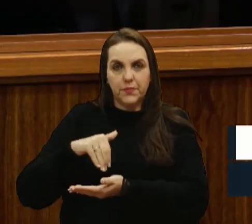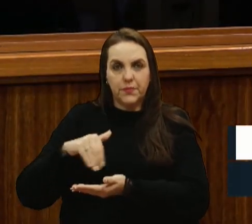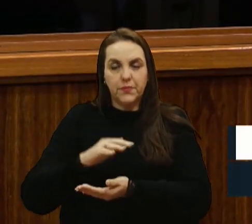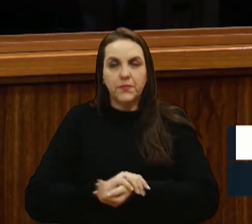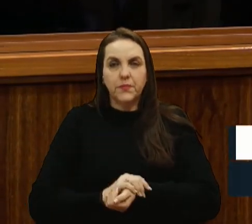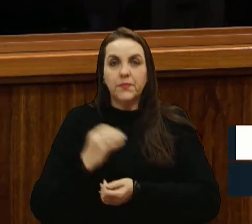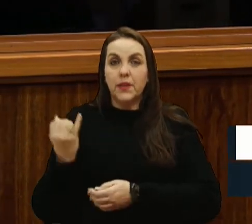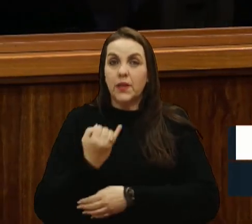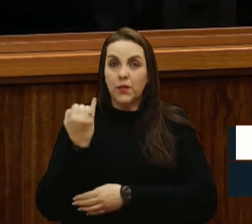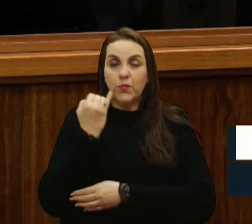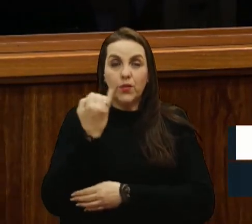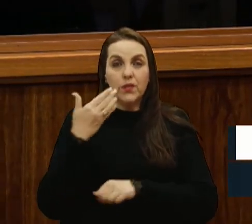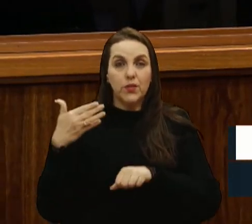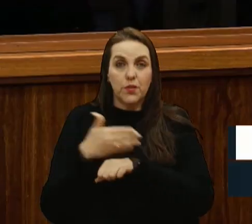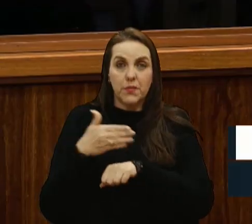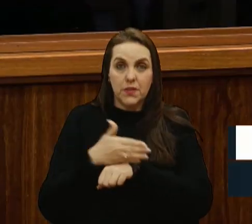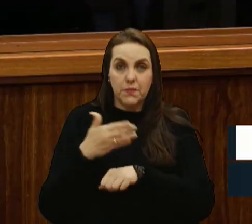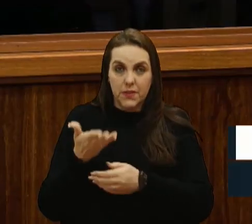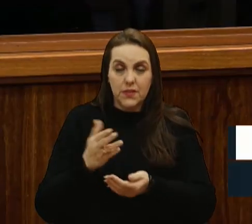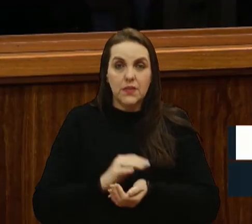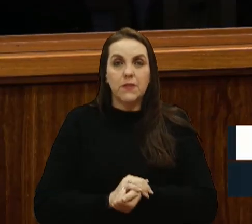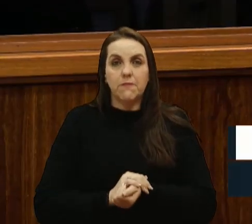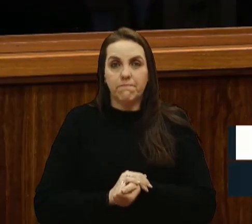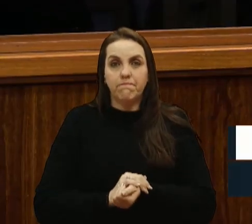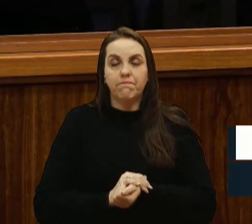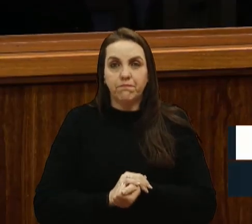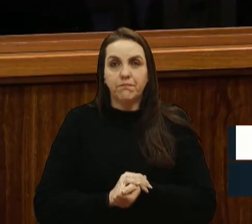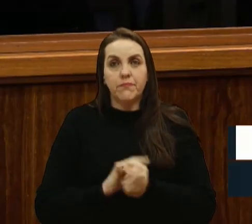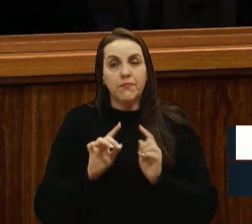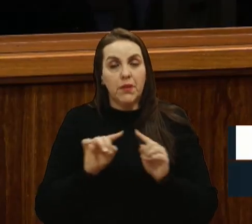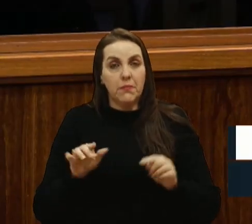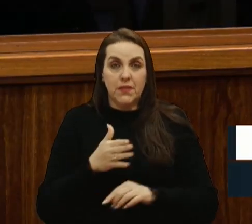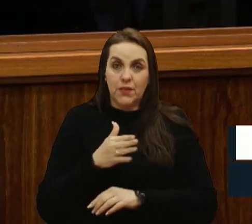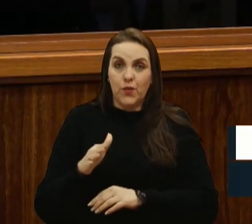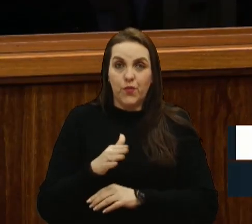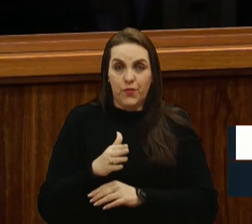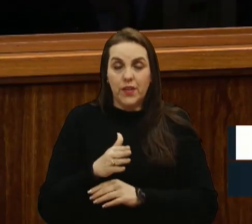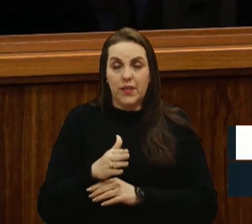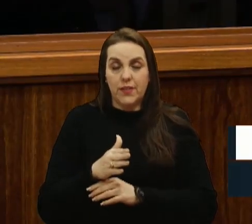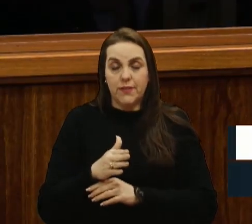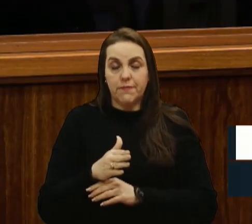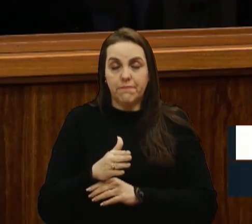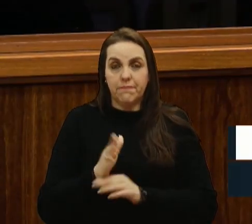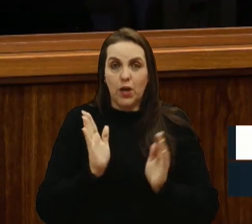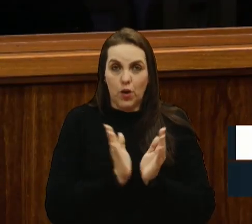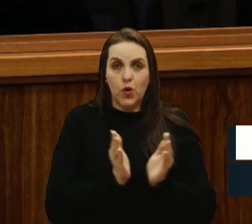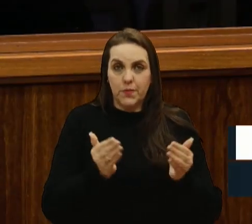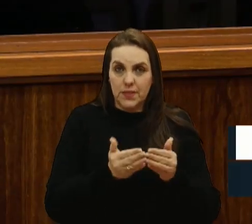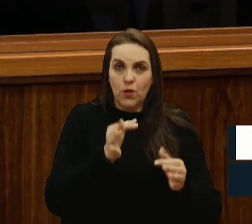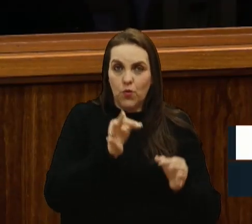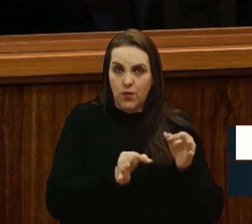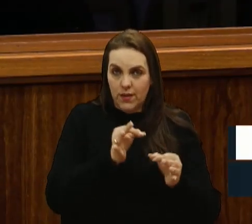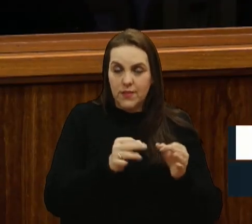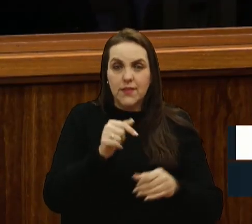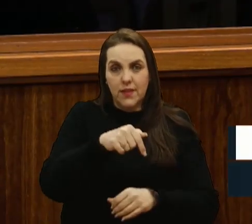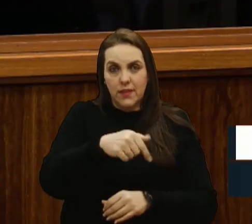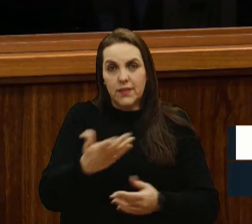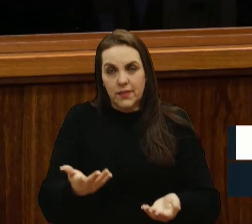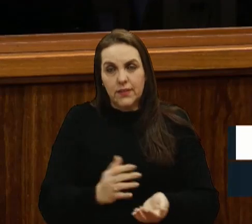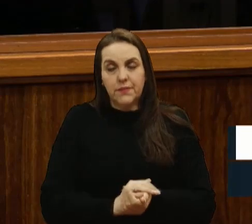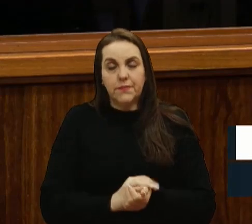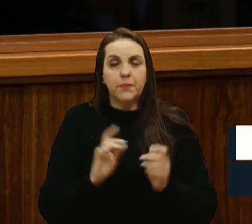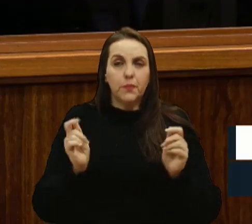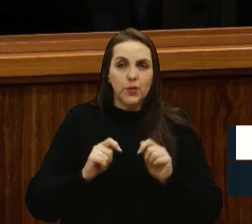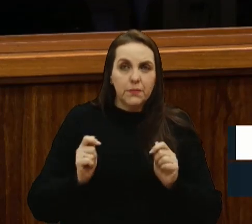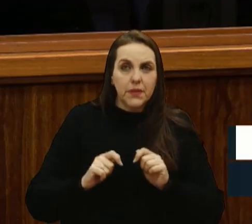Importante mesmo essa participação, mas talvez agora, instituída a comissão, aqui nós possamos